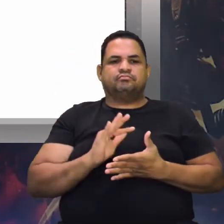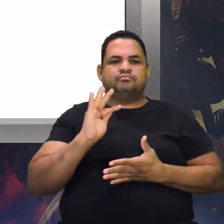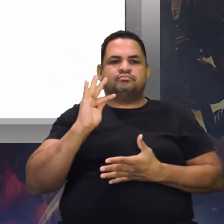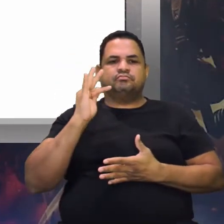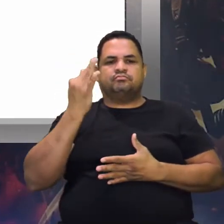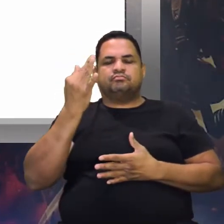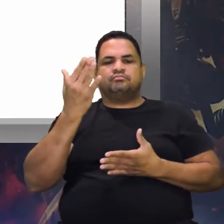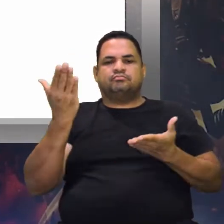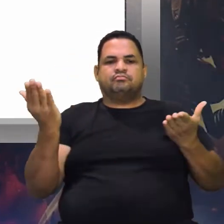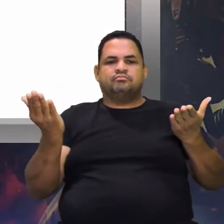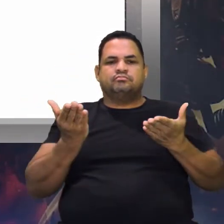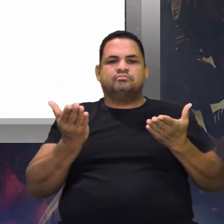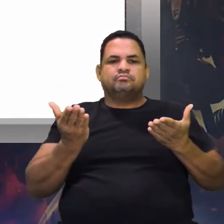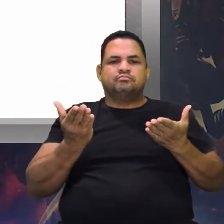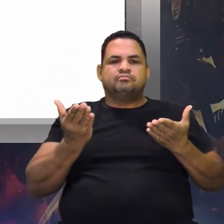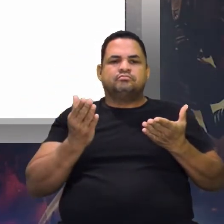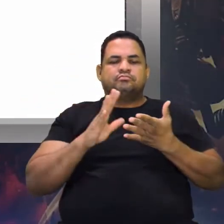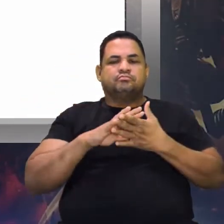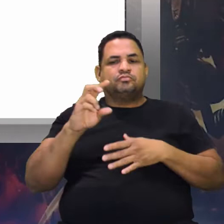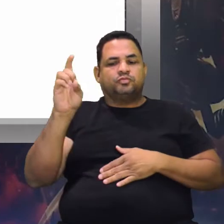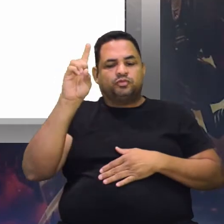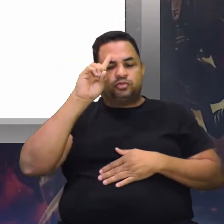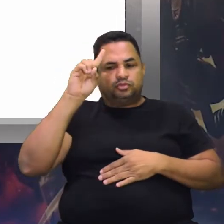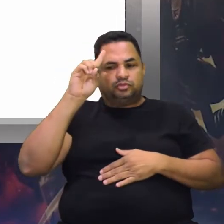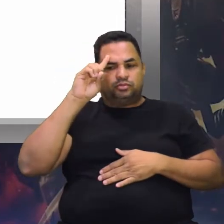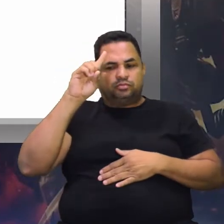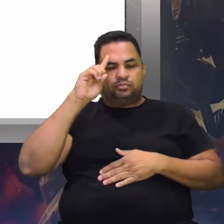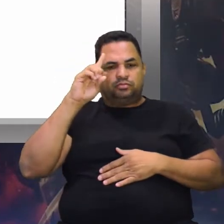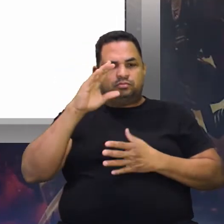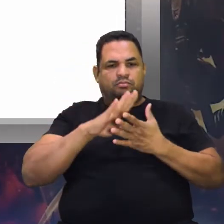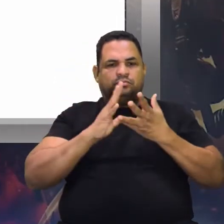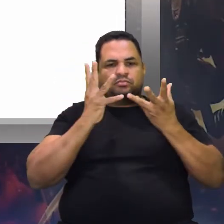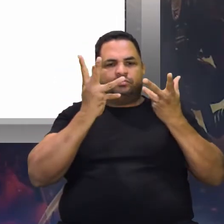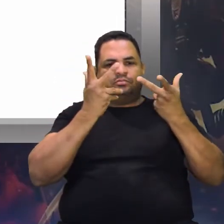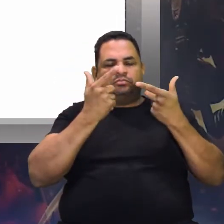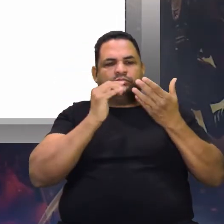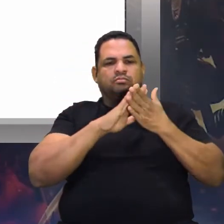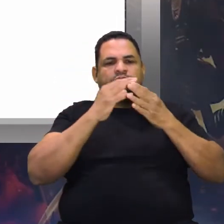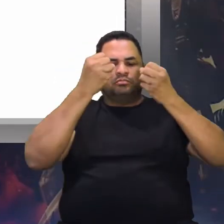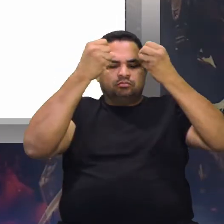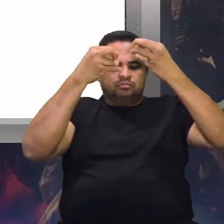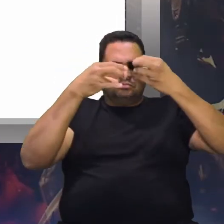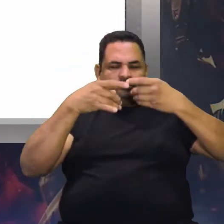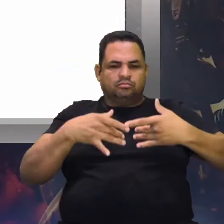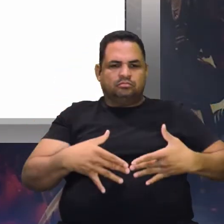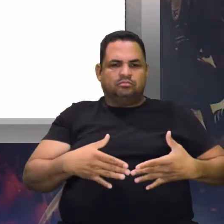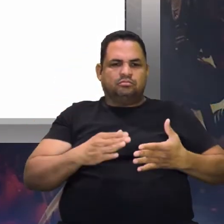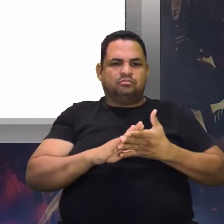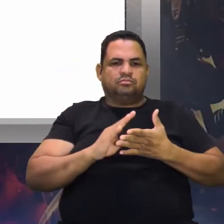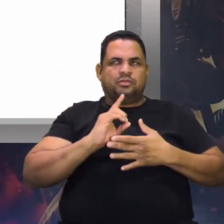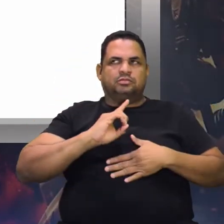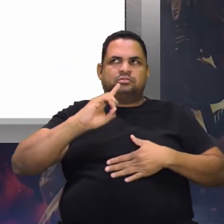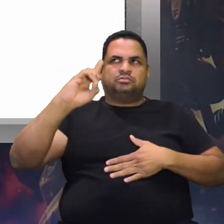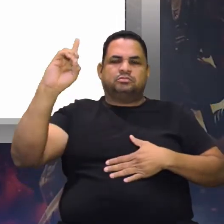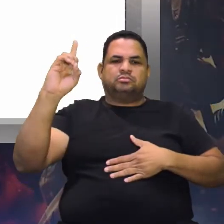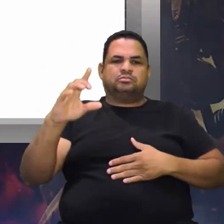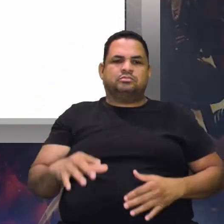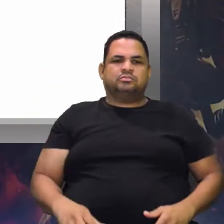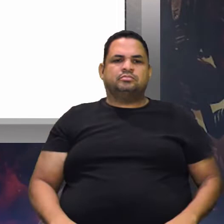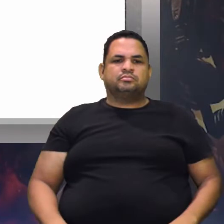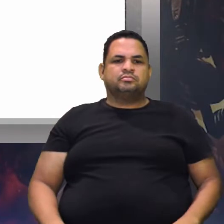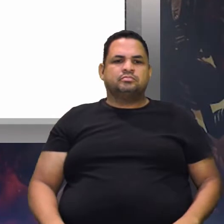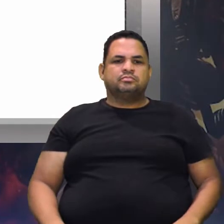fenômenos cotidianos, a beleza explicada pelos deuses,